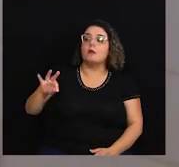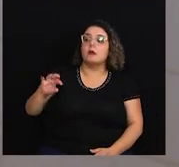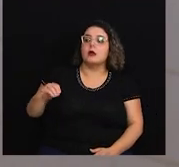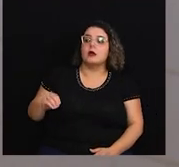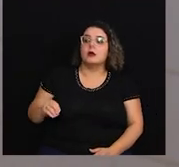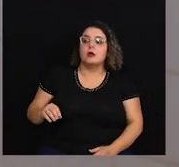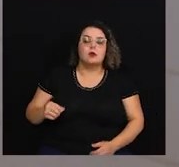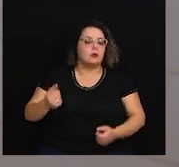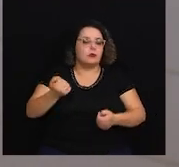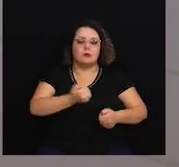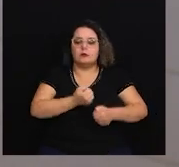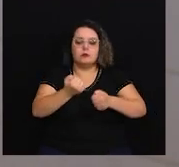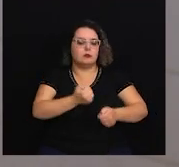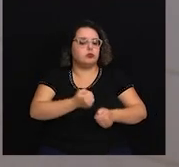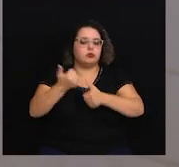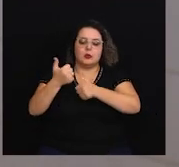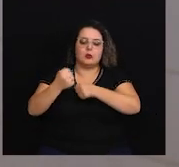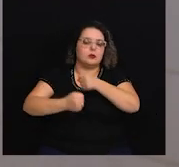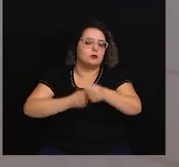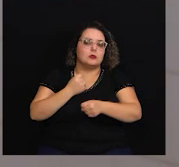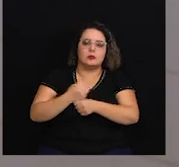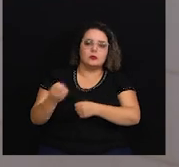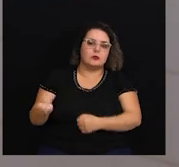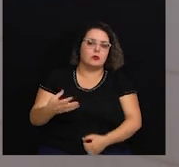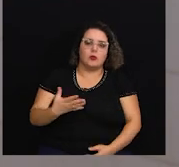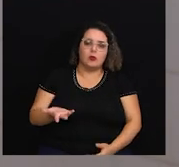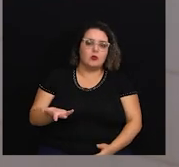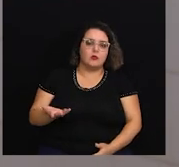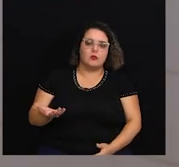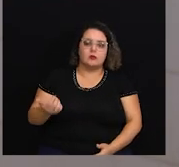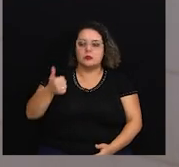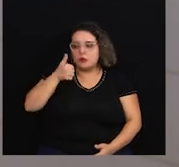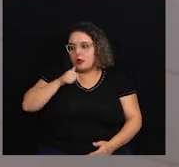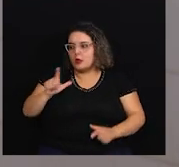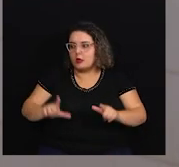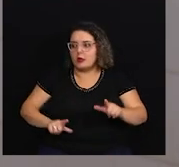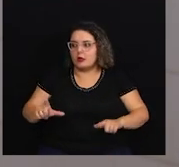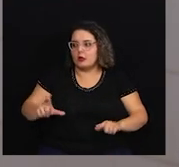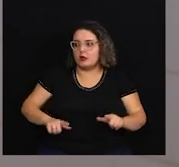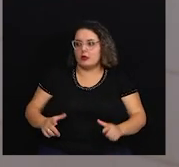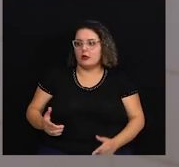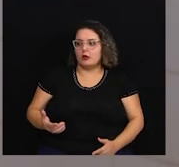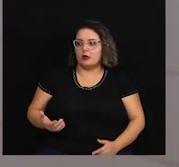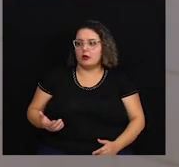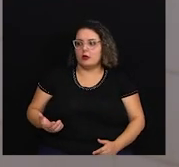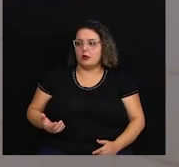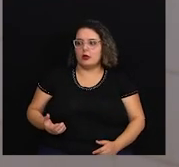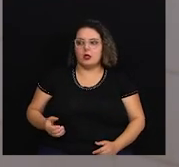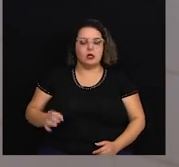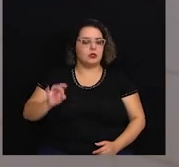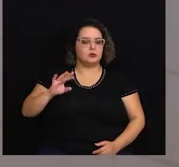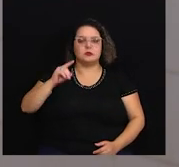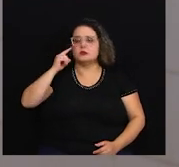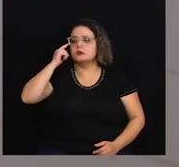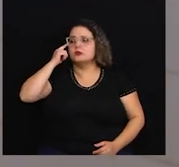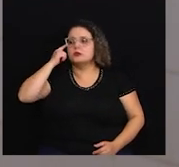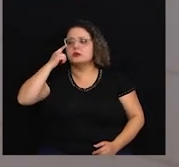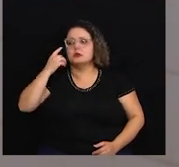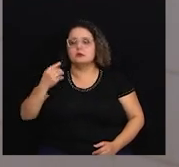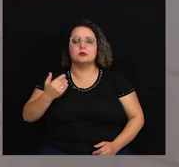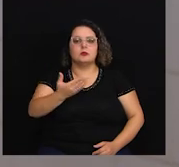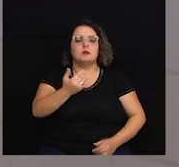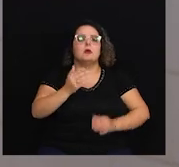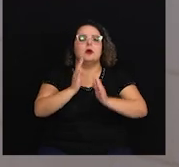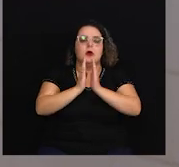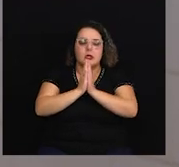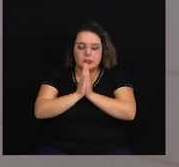dele a única família que nasceu meia-noite só japonesa' do caramba o cara me chama para rezar